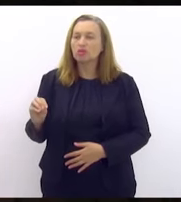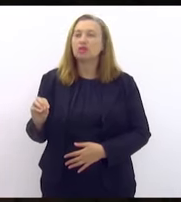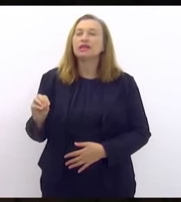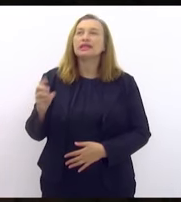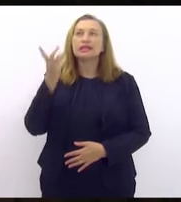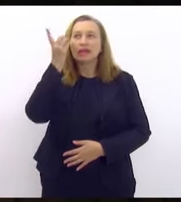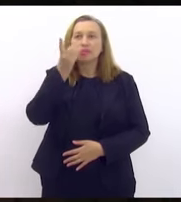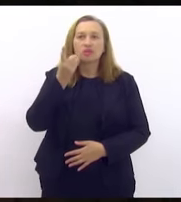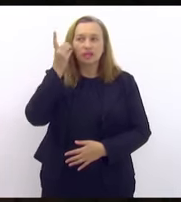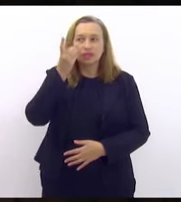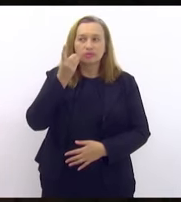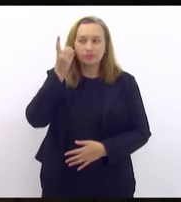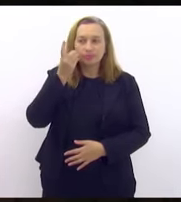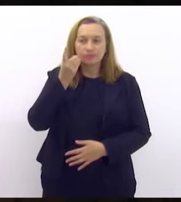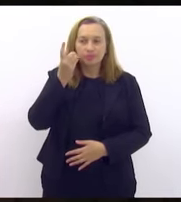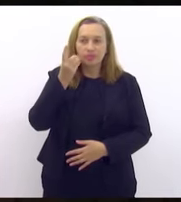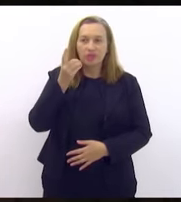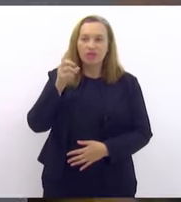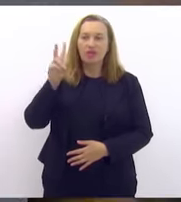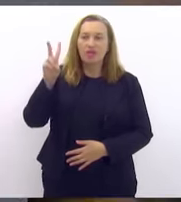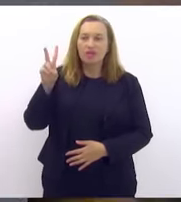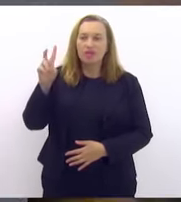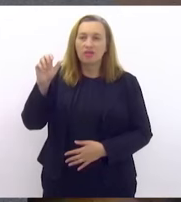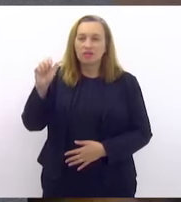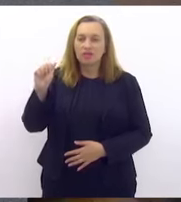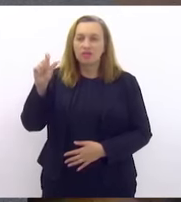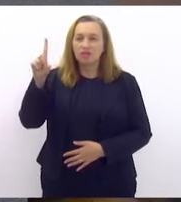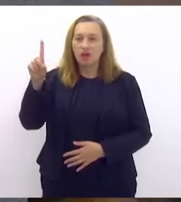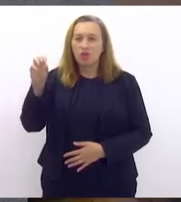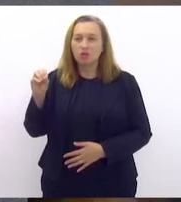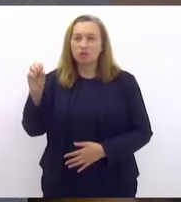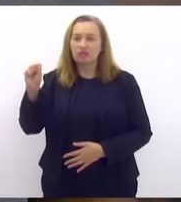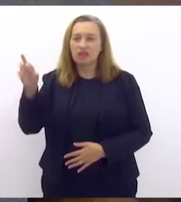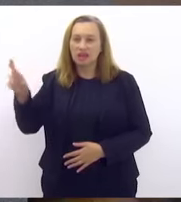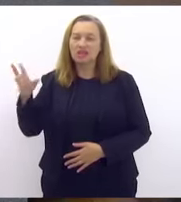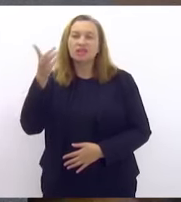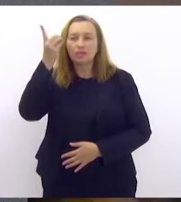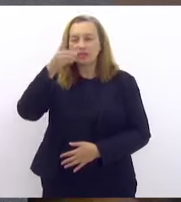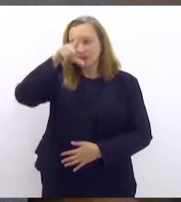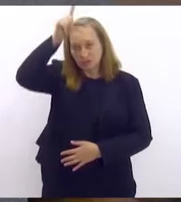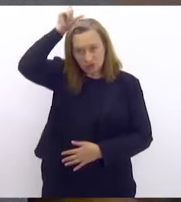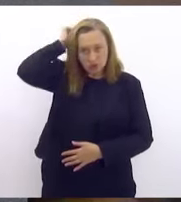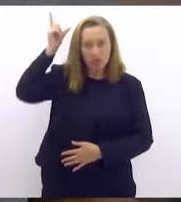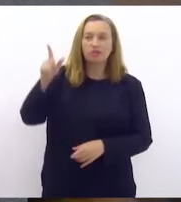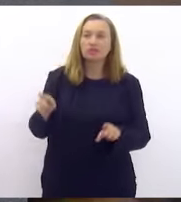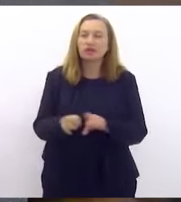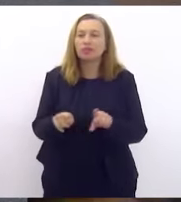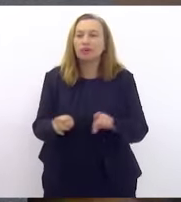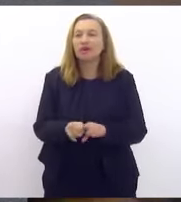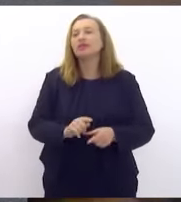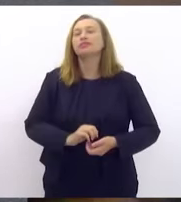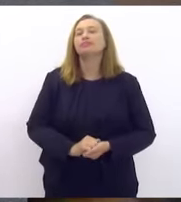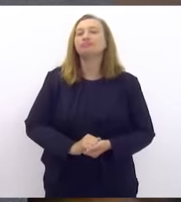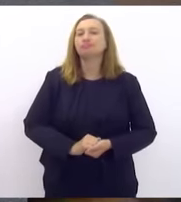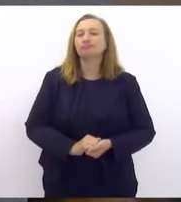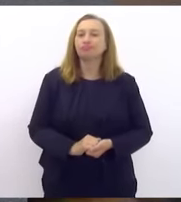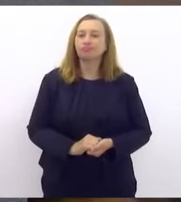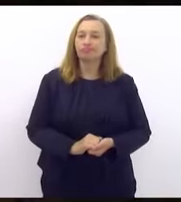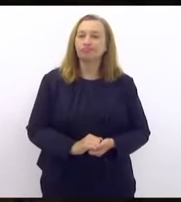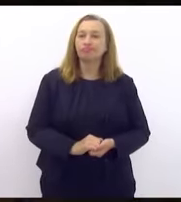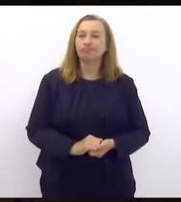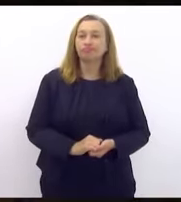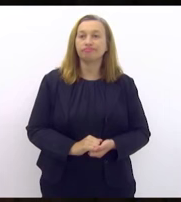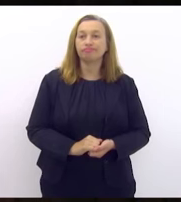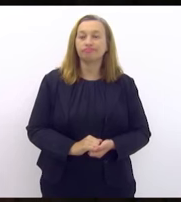deputado Valdo Ceasa e deputado Luiz Paulo também, deputada Franciane. É